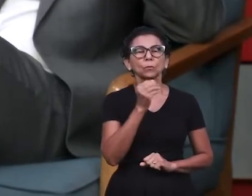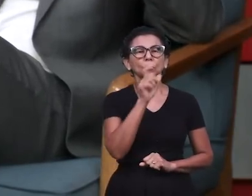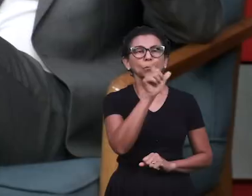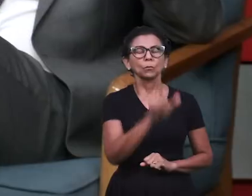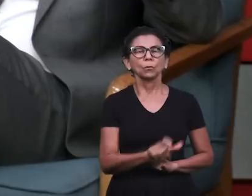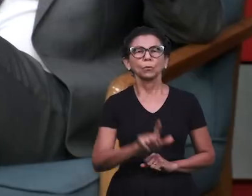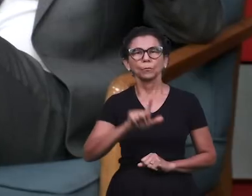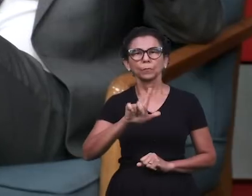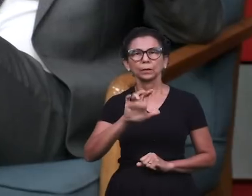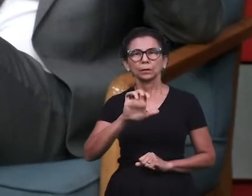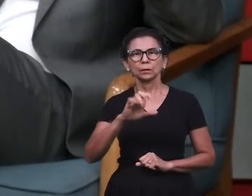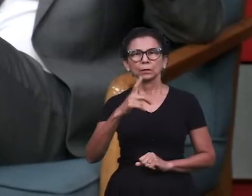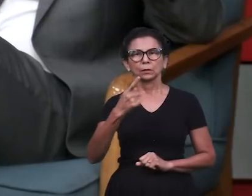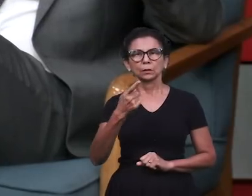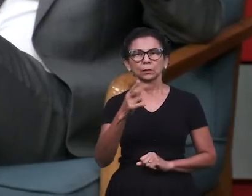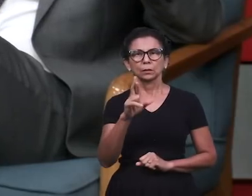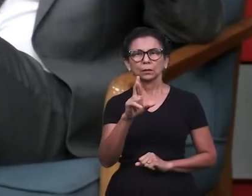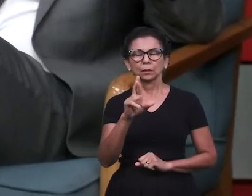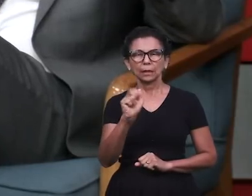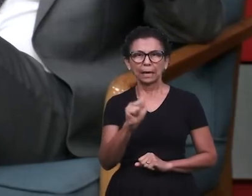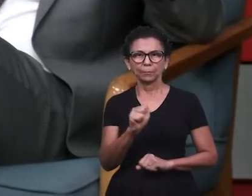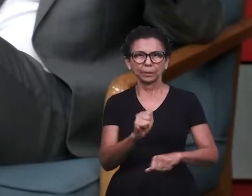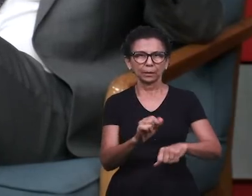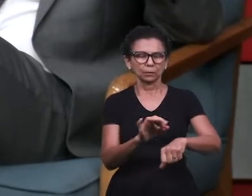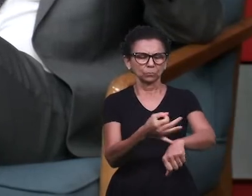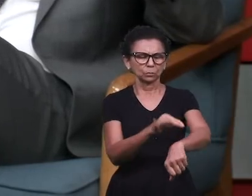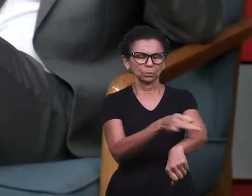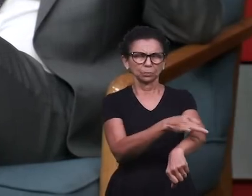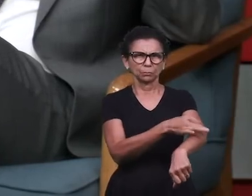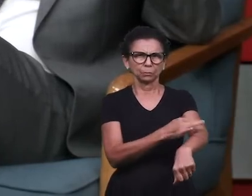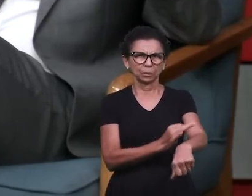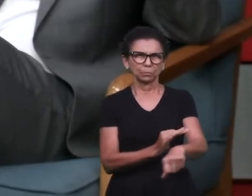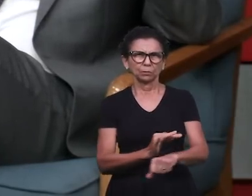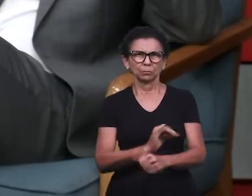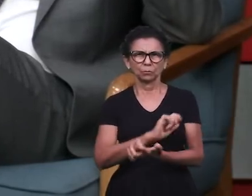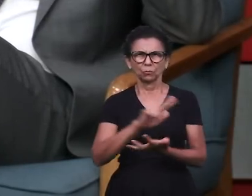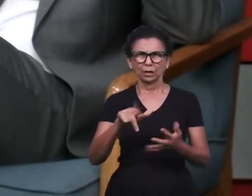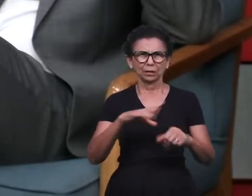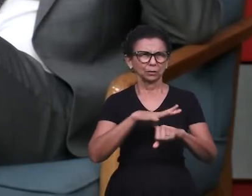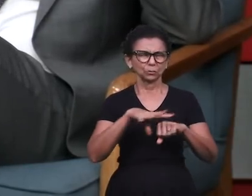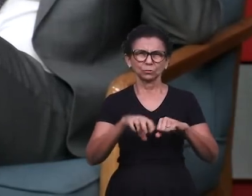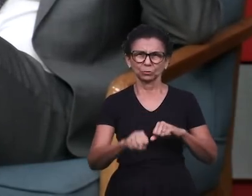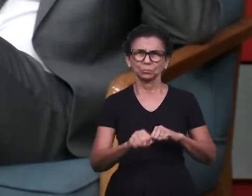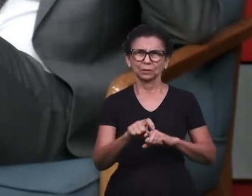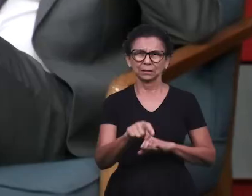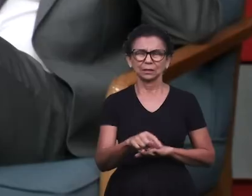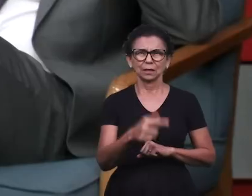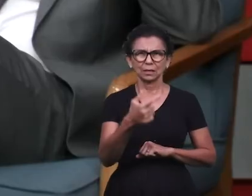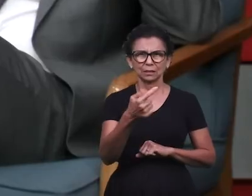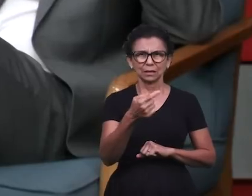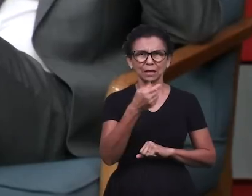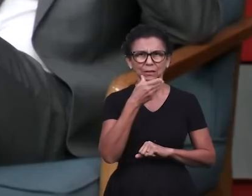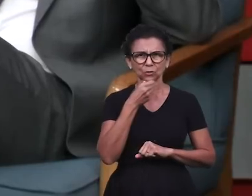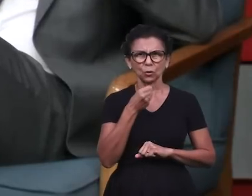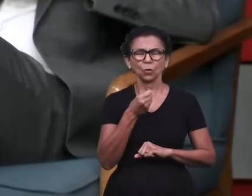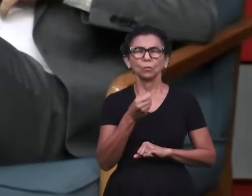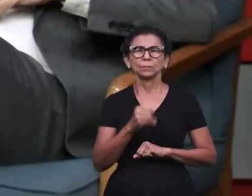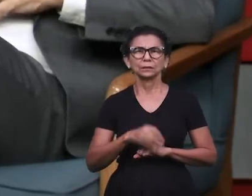Há vários episódios de cura de leproso, há aquela experiência dos 7 leprosos e